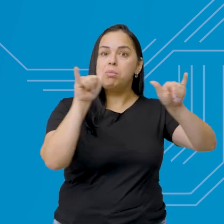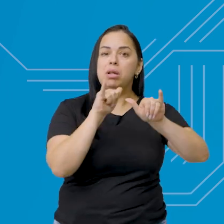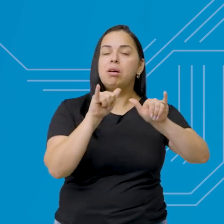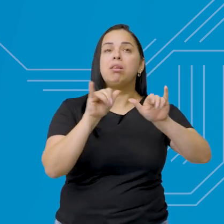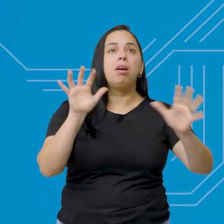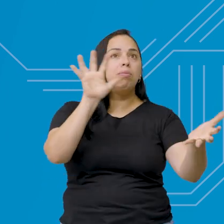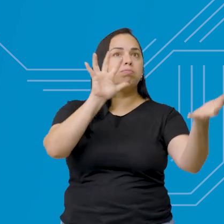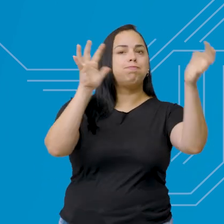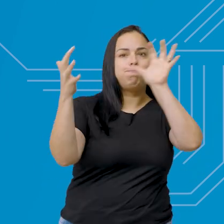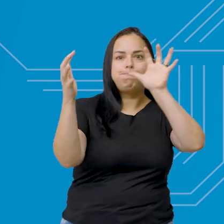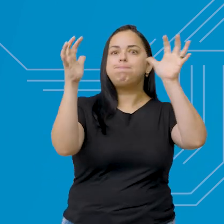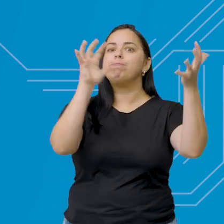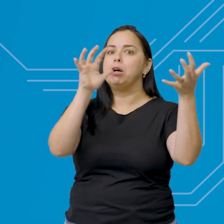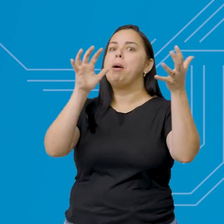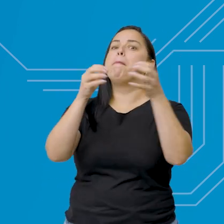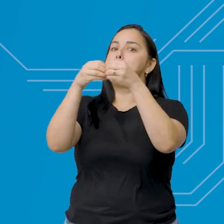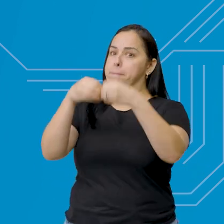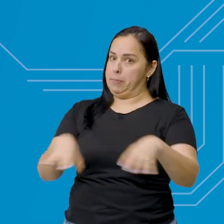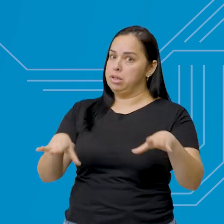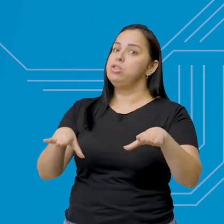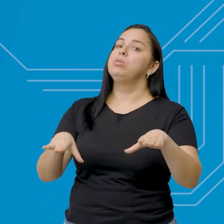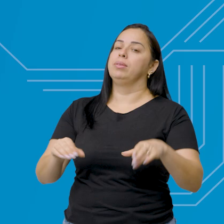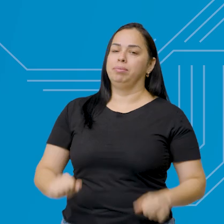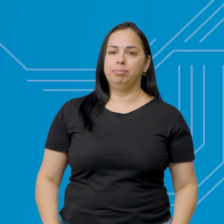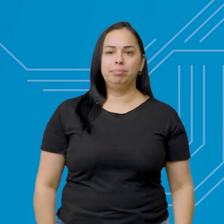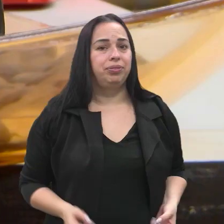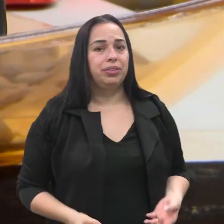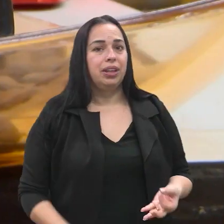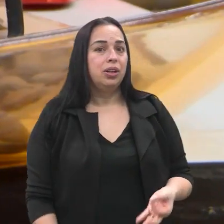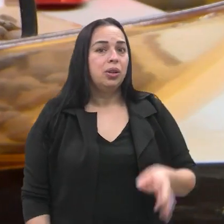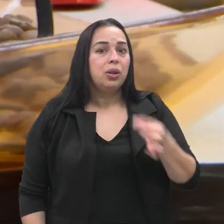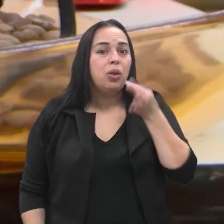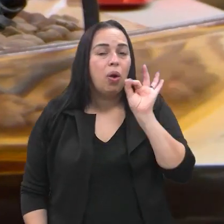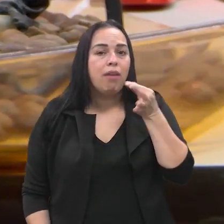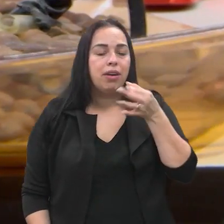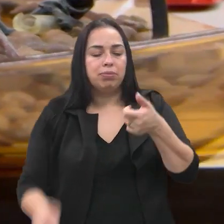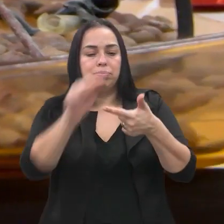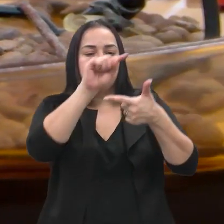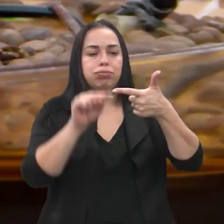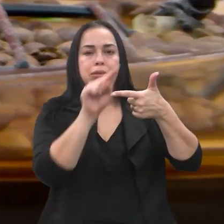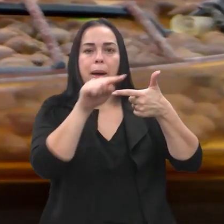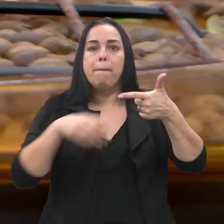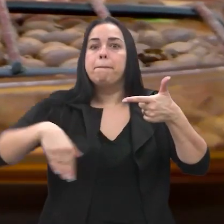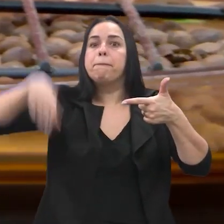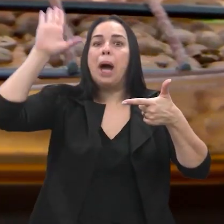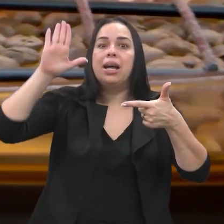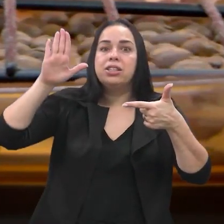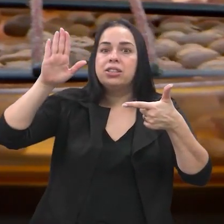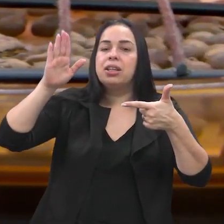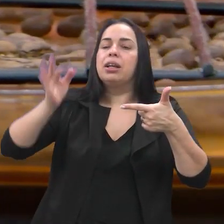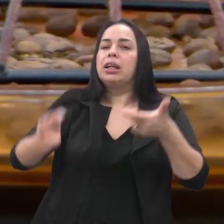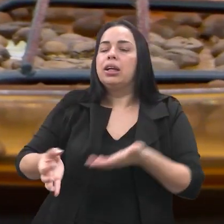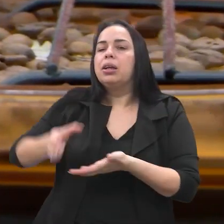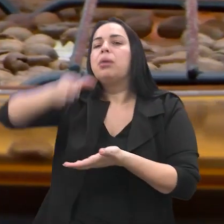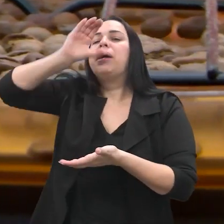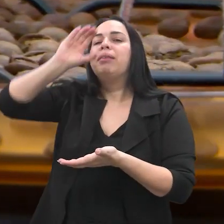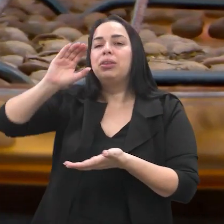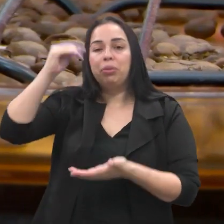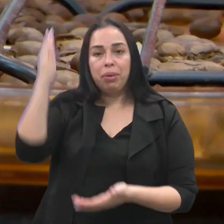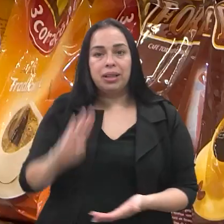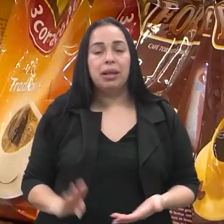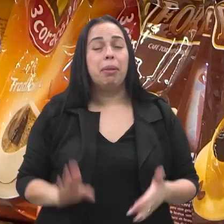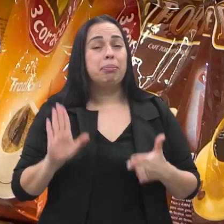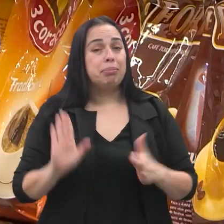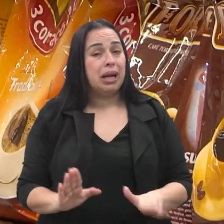eventos climáticos extremos contribuem com o aumento no preço. O café é a segunda bebida mais consumida no